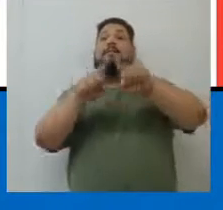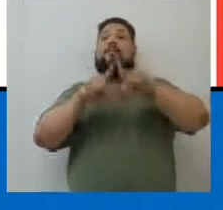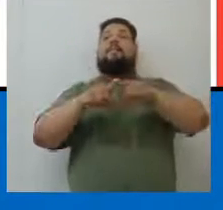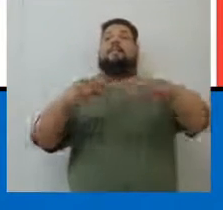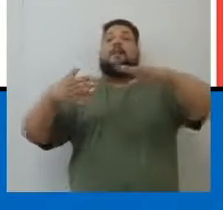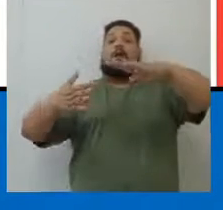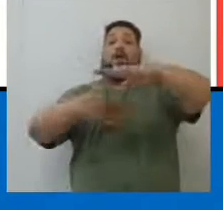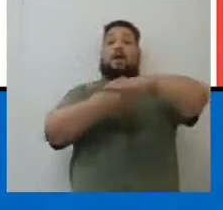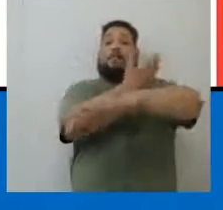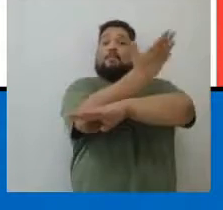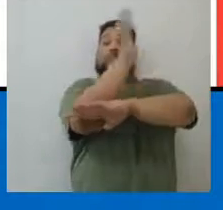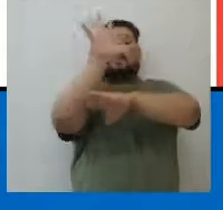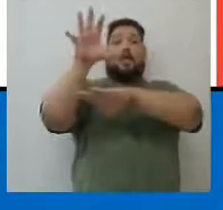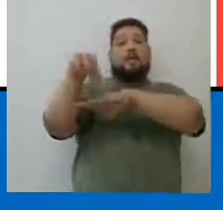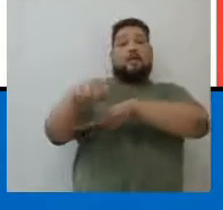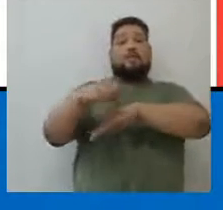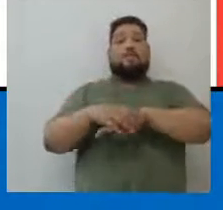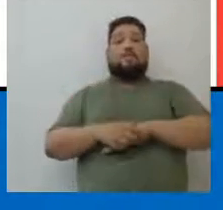Vamos lá.